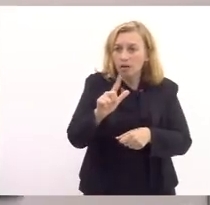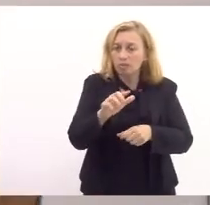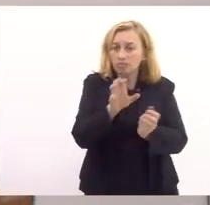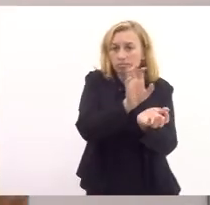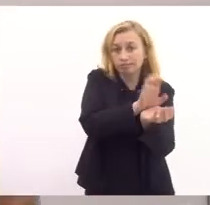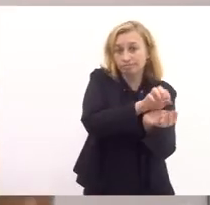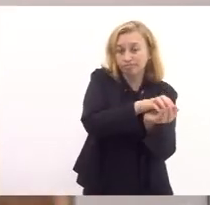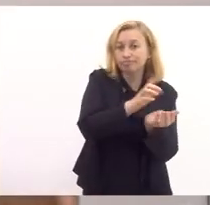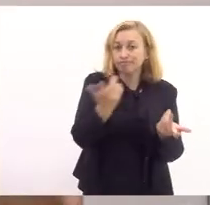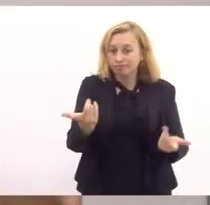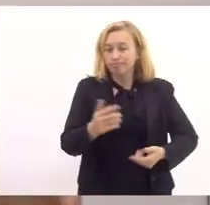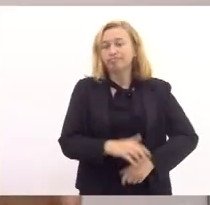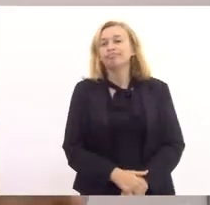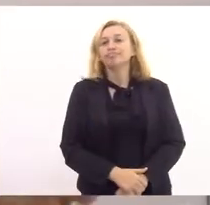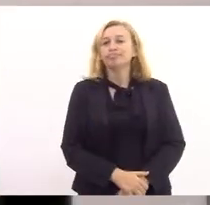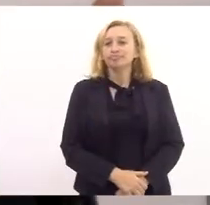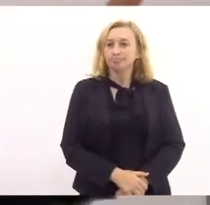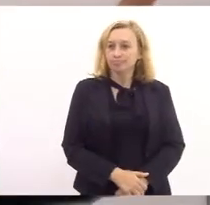número. Né?